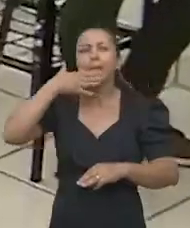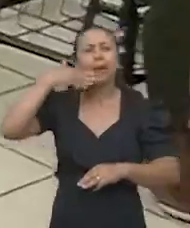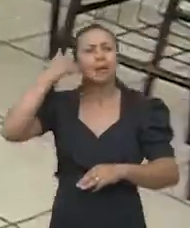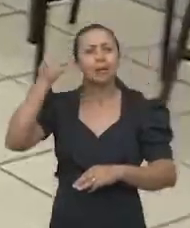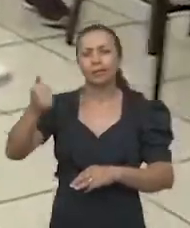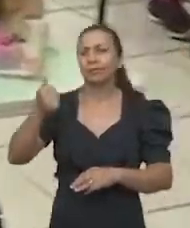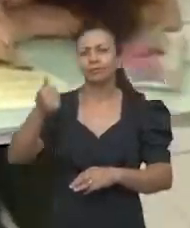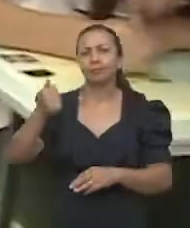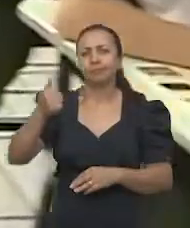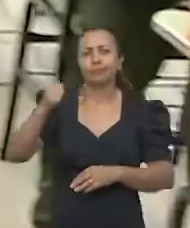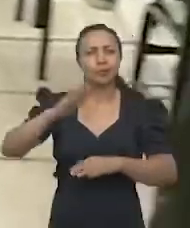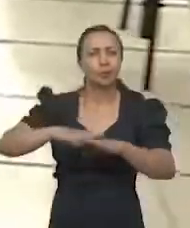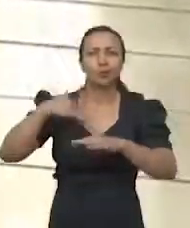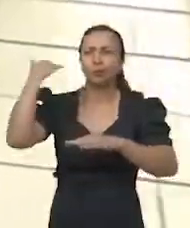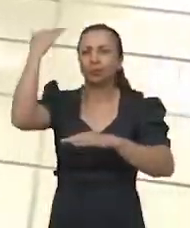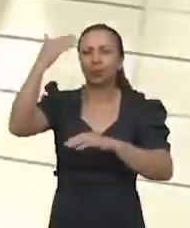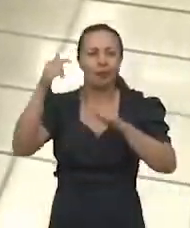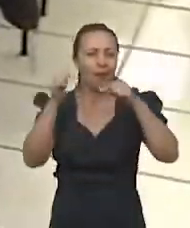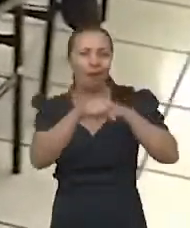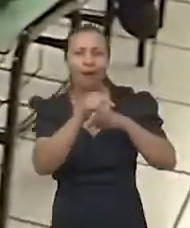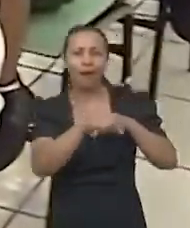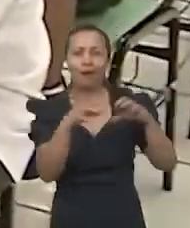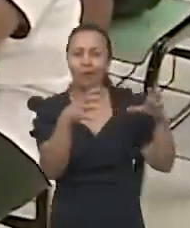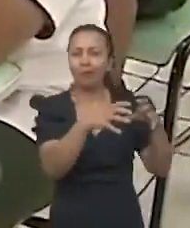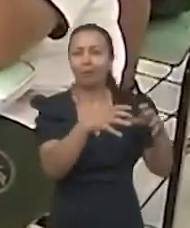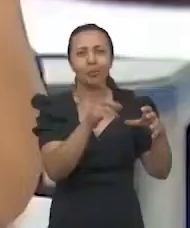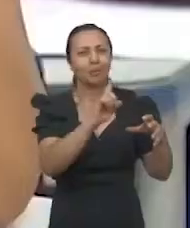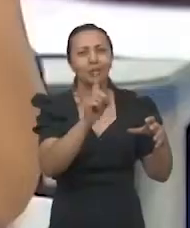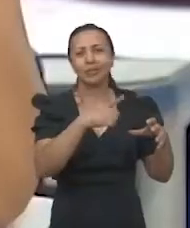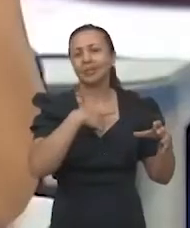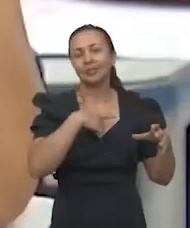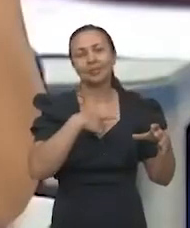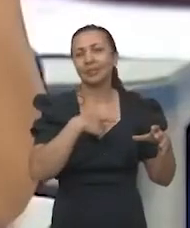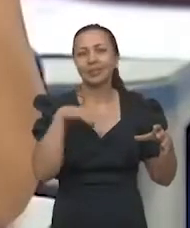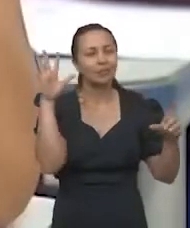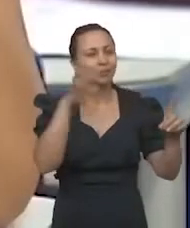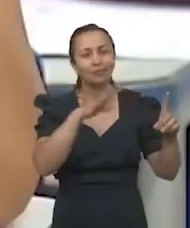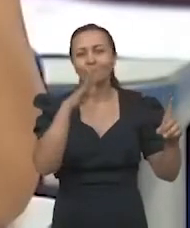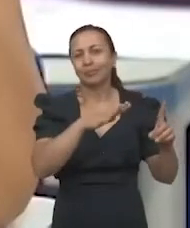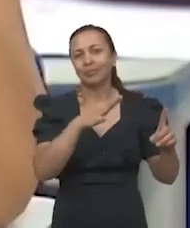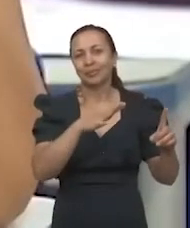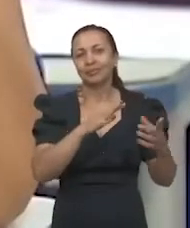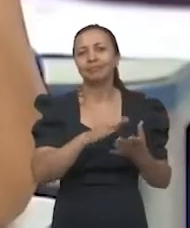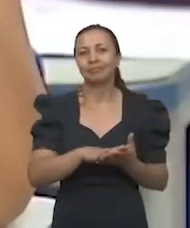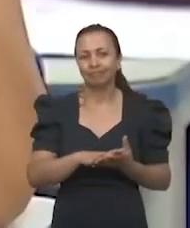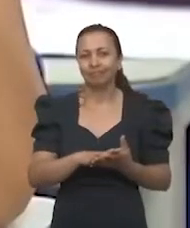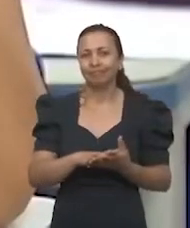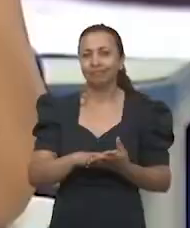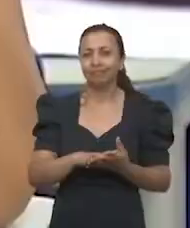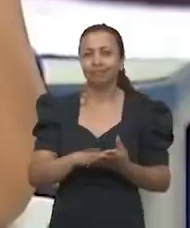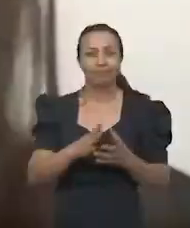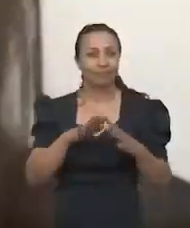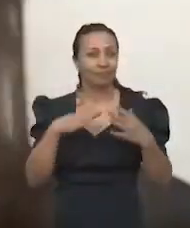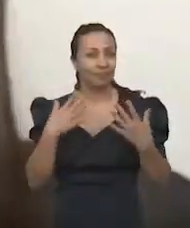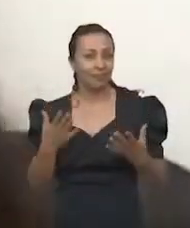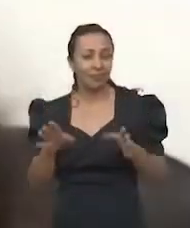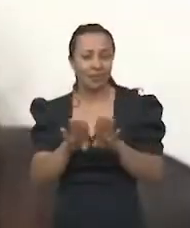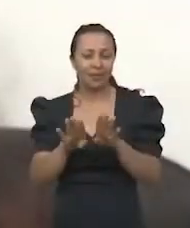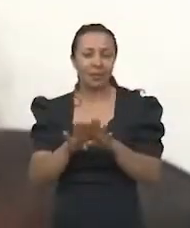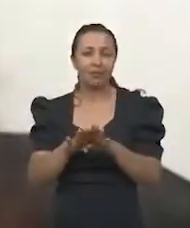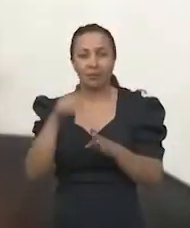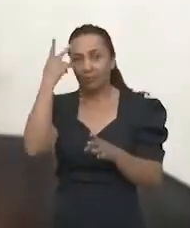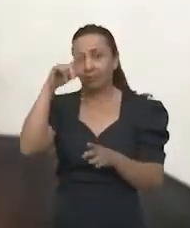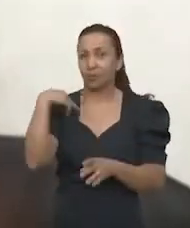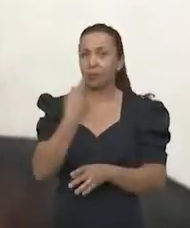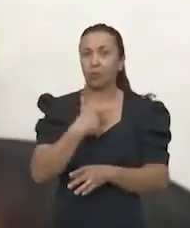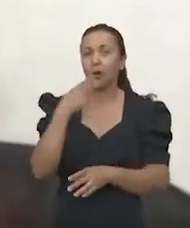matemática significativamente superior àquelas crianças que não passaram por essa formação, né? E uma